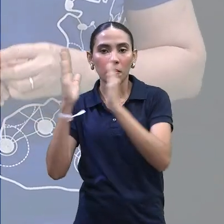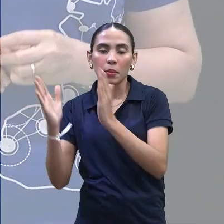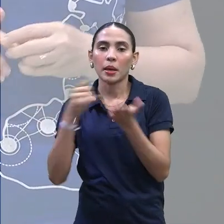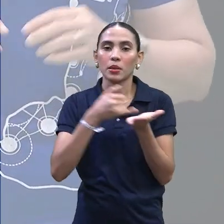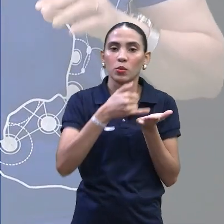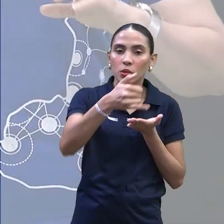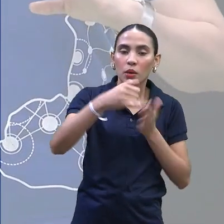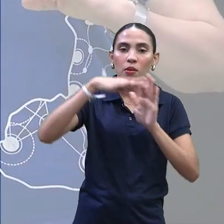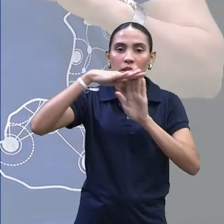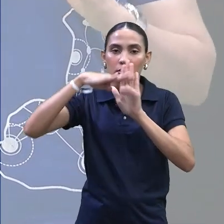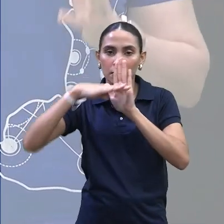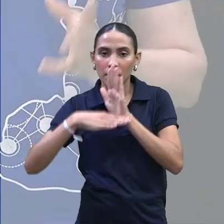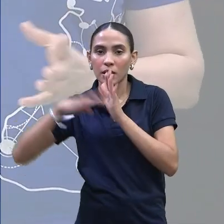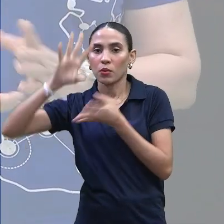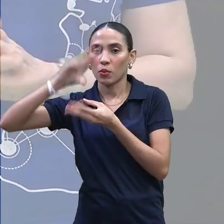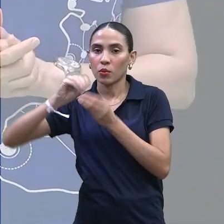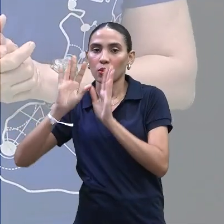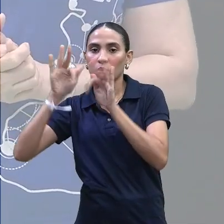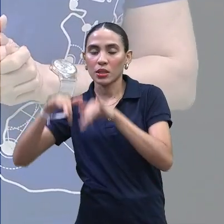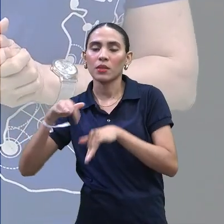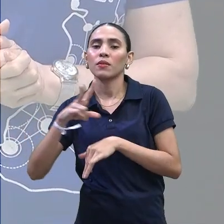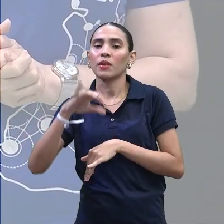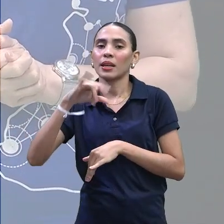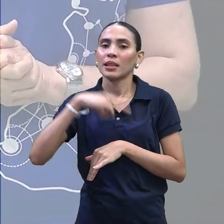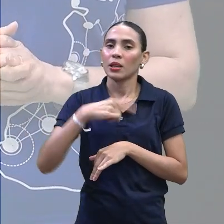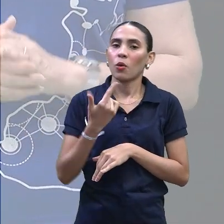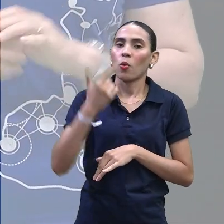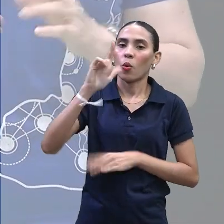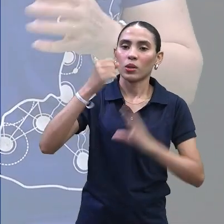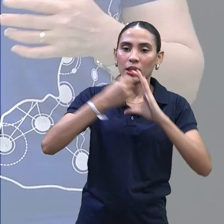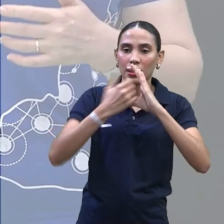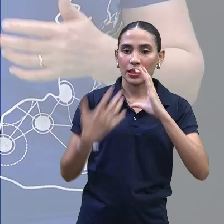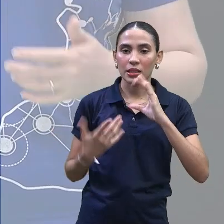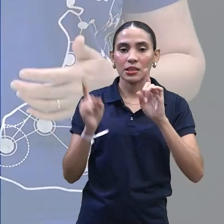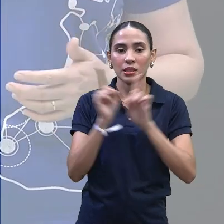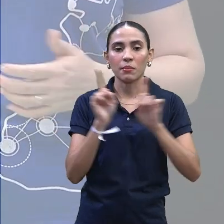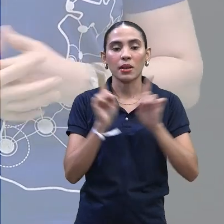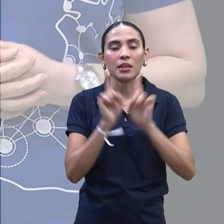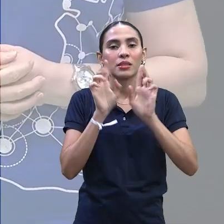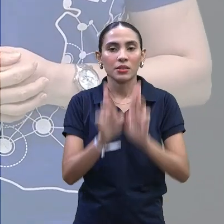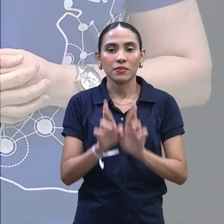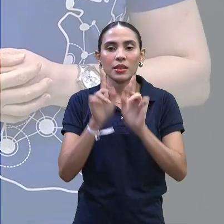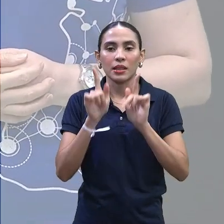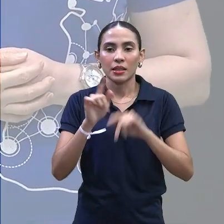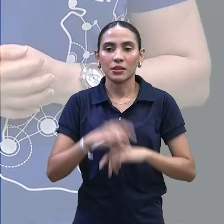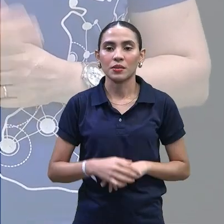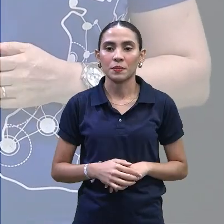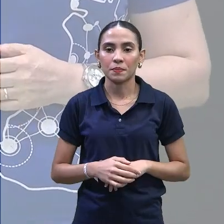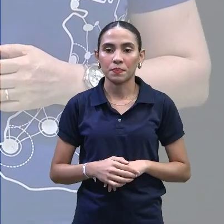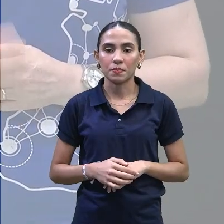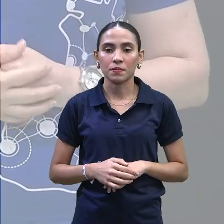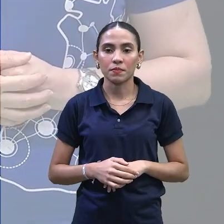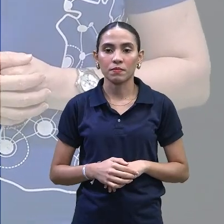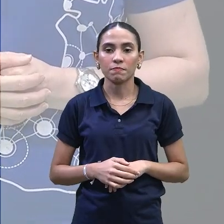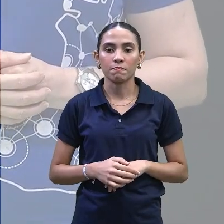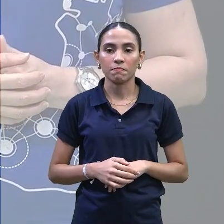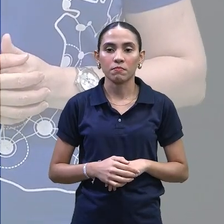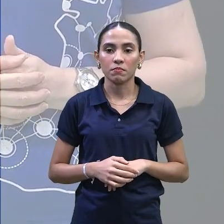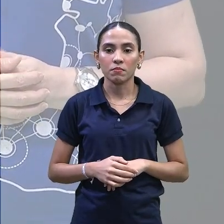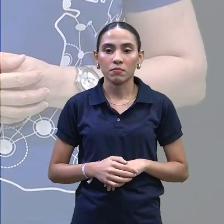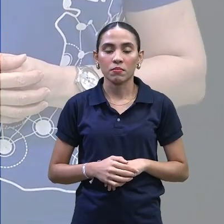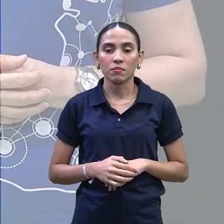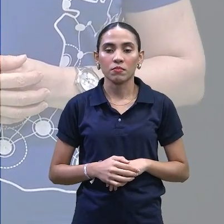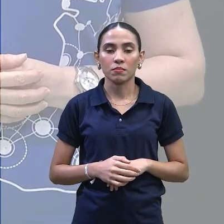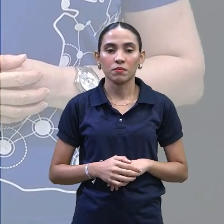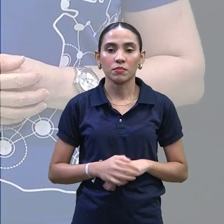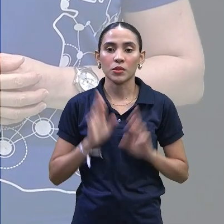conclusão, né, e aí terão outros elementos diferentes, né, dos outros